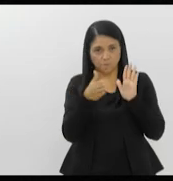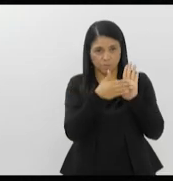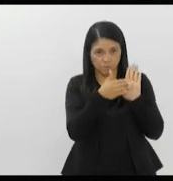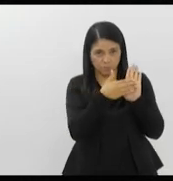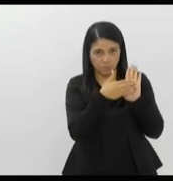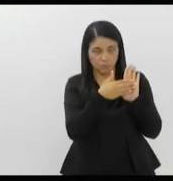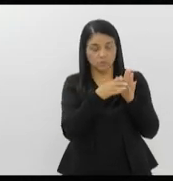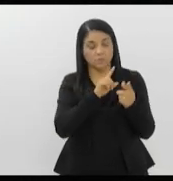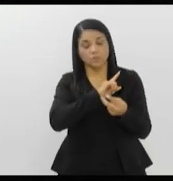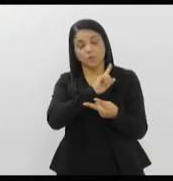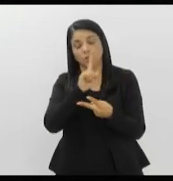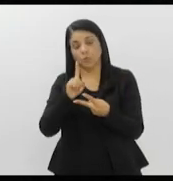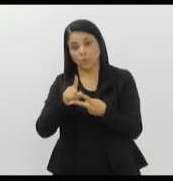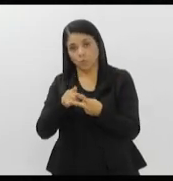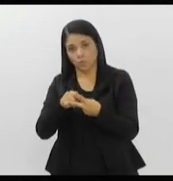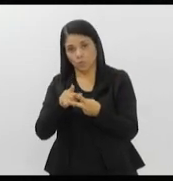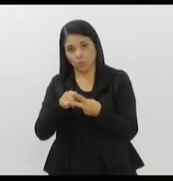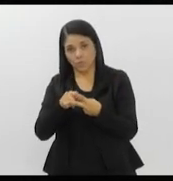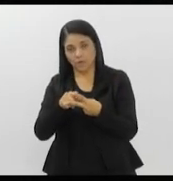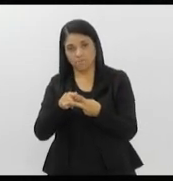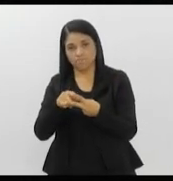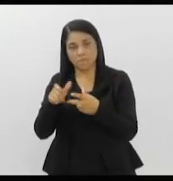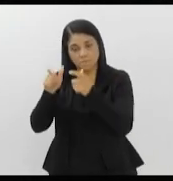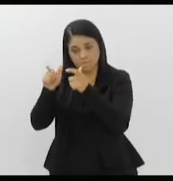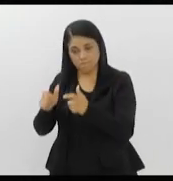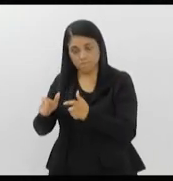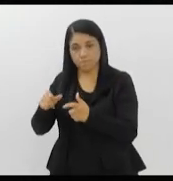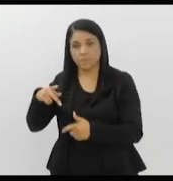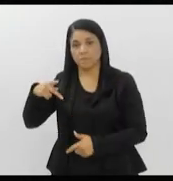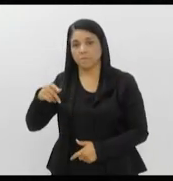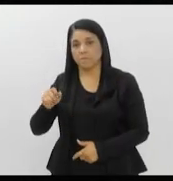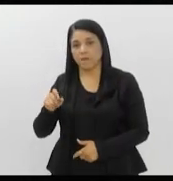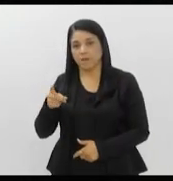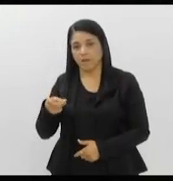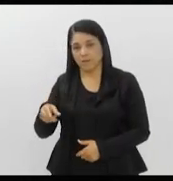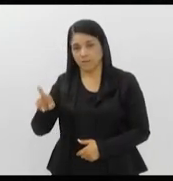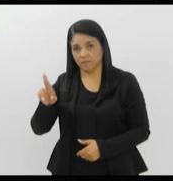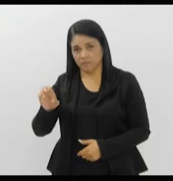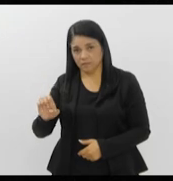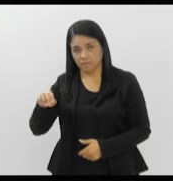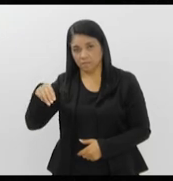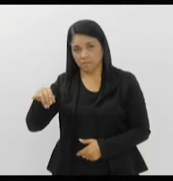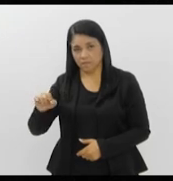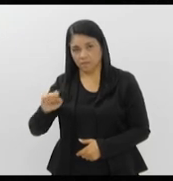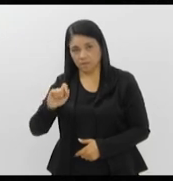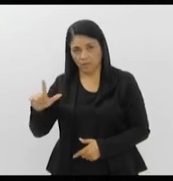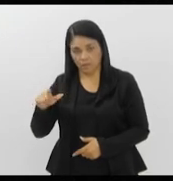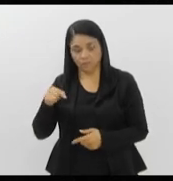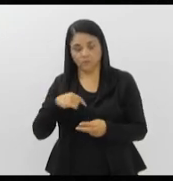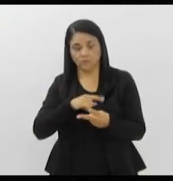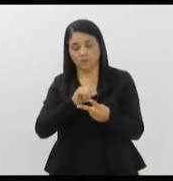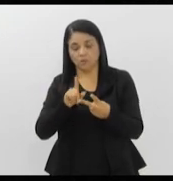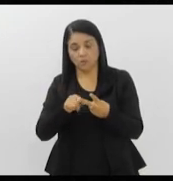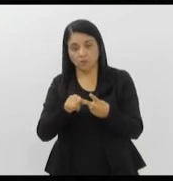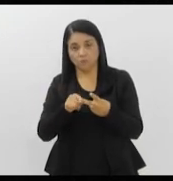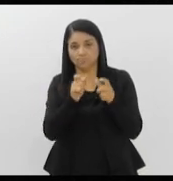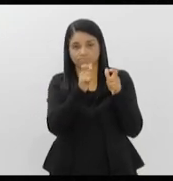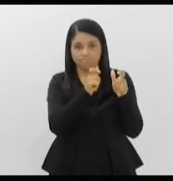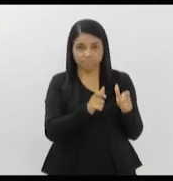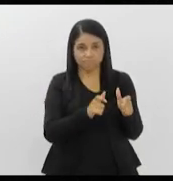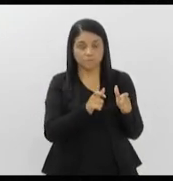uma em Padre Miguel e outra na Barra da